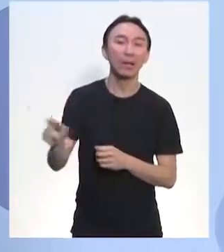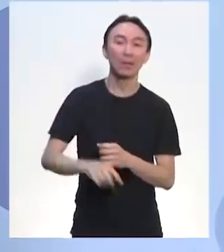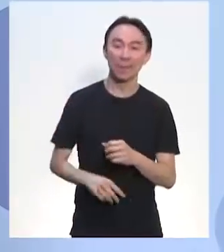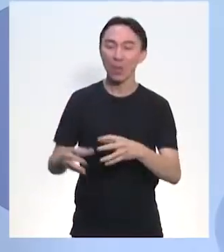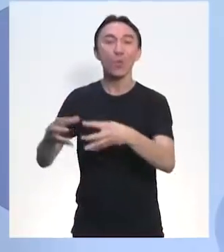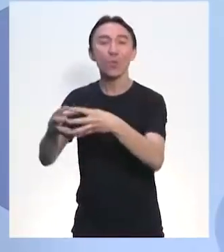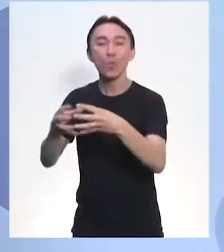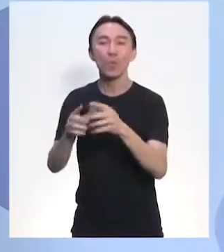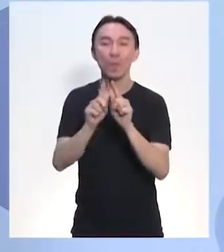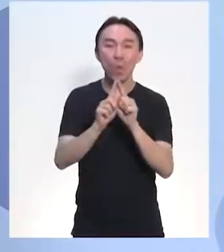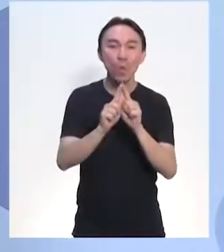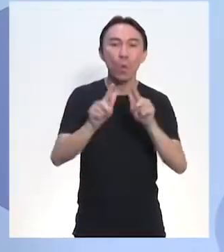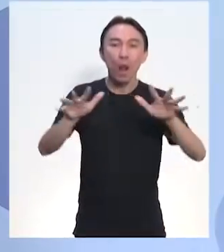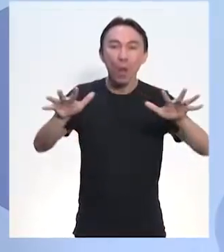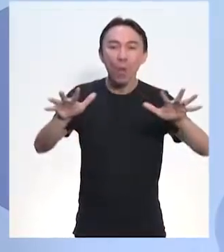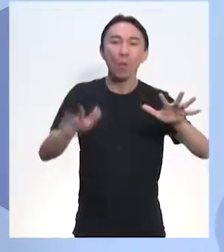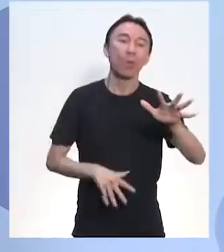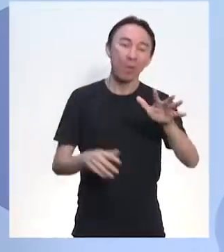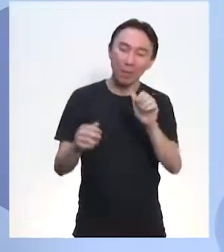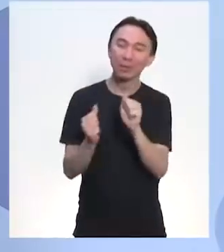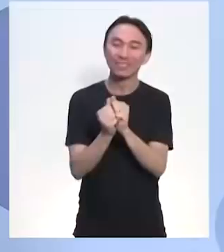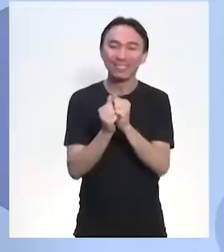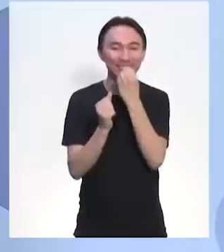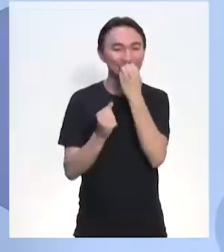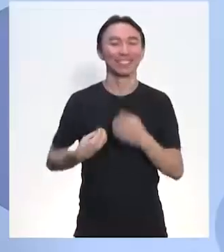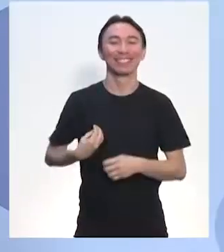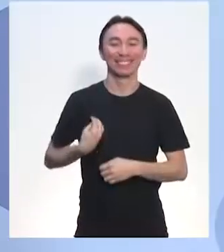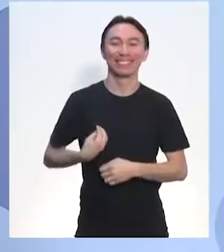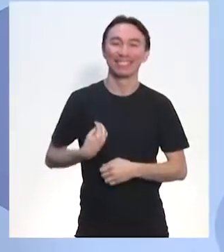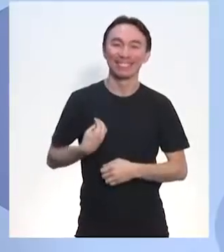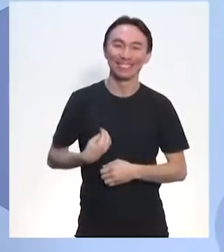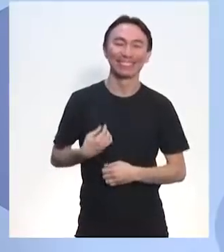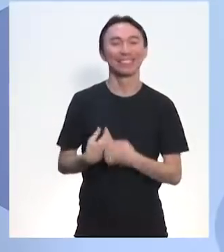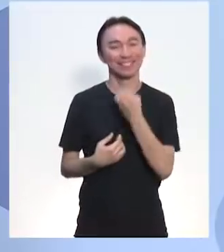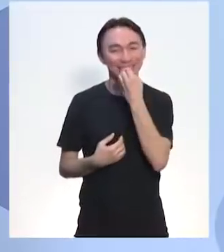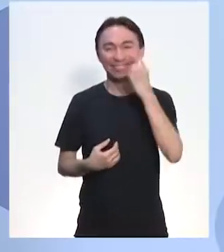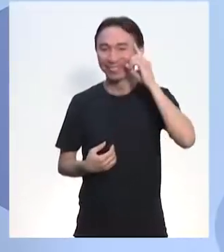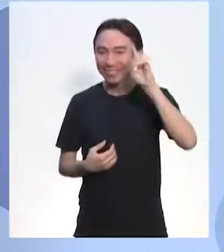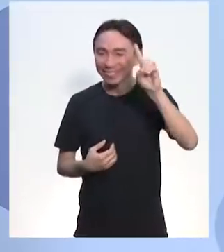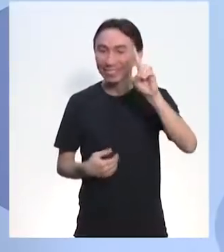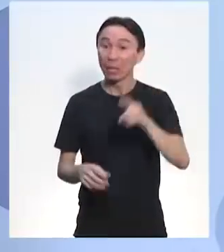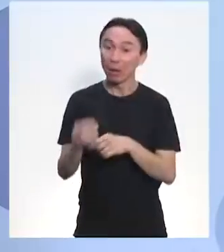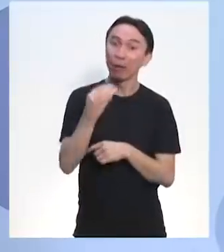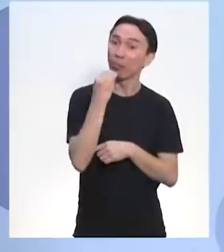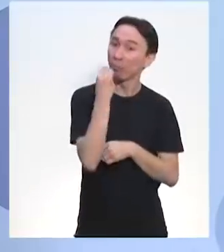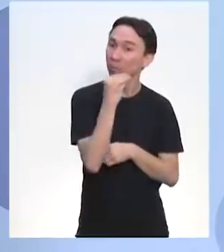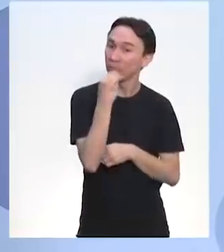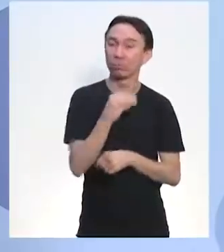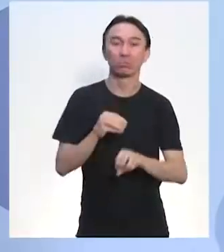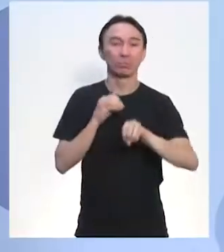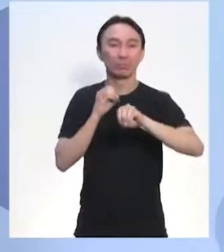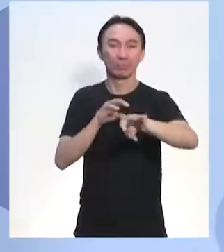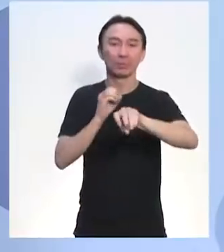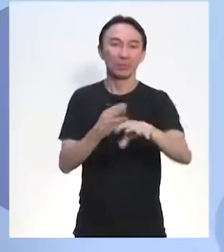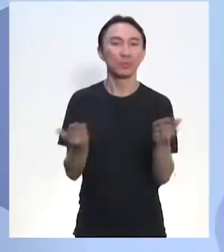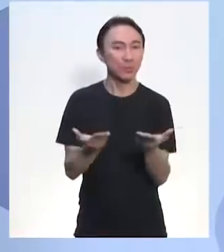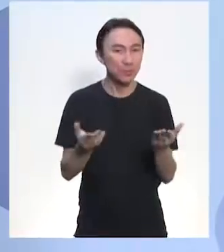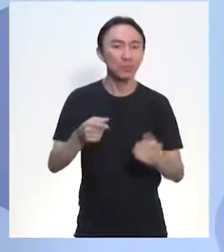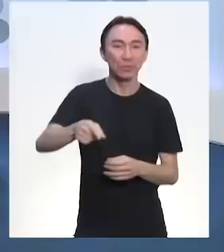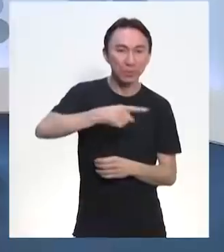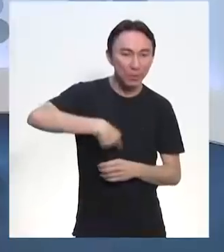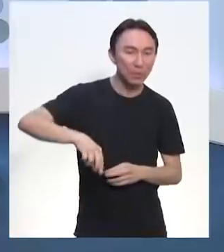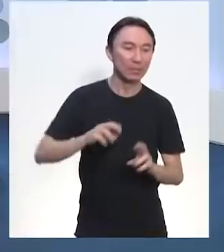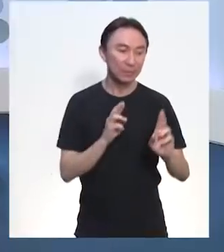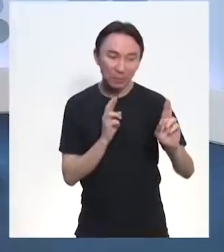É isso aí, gente, bom dia. Eu espero que vocês aproveitem a aula, como o Jonas disse, estamos um pouquinho diferentes aqui,